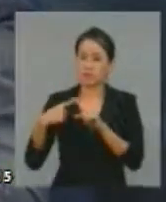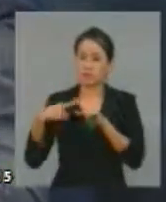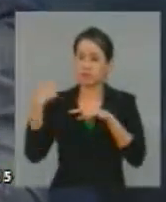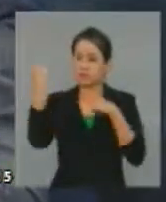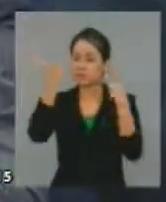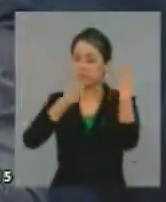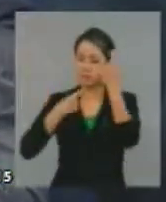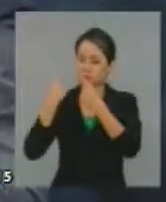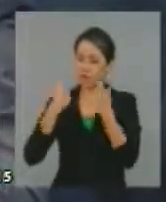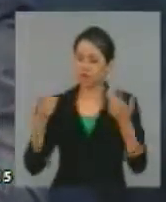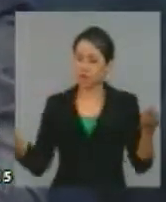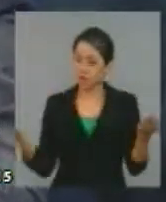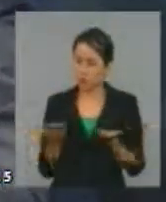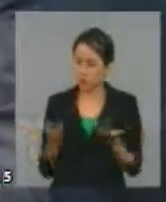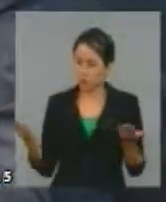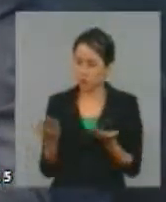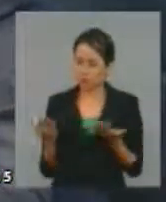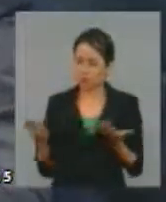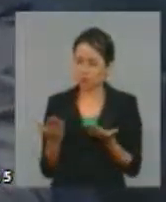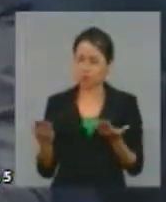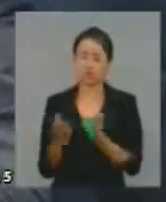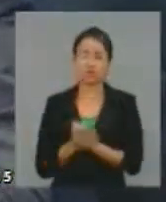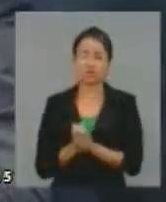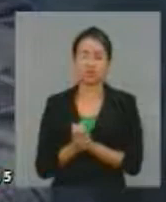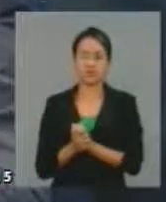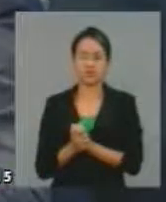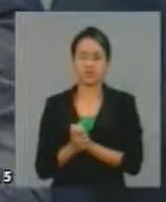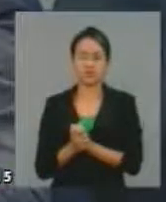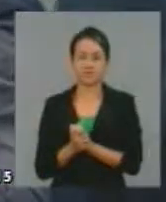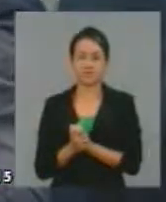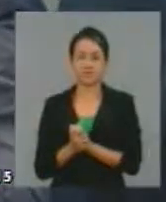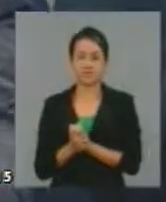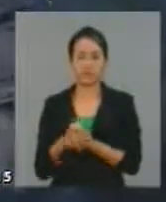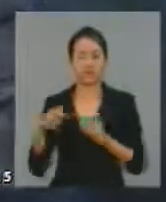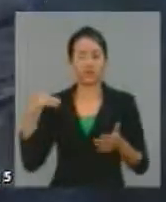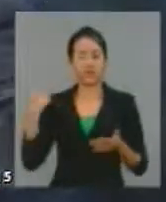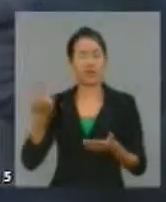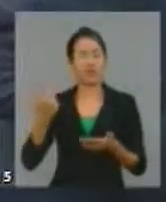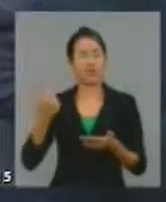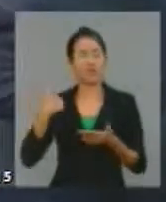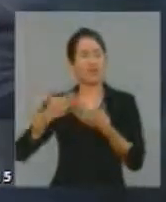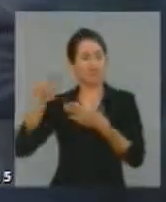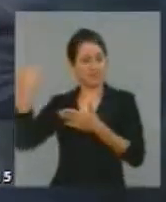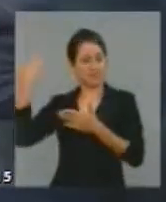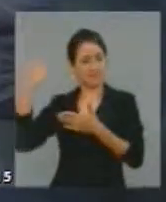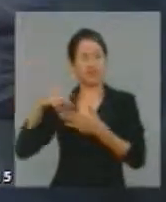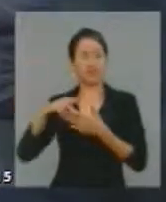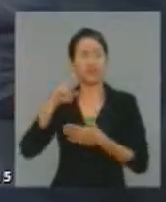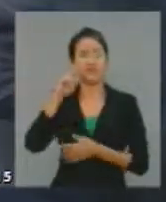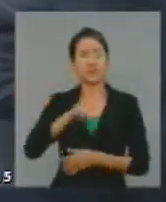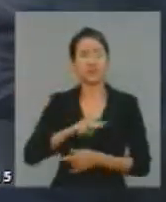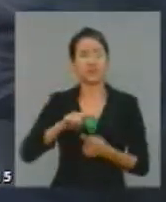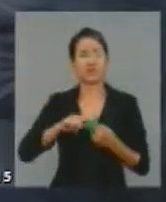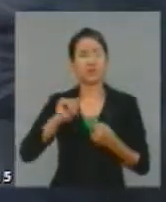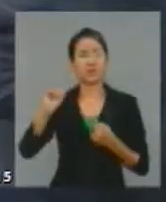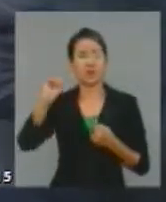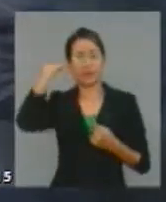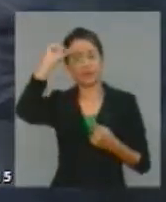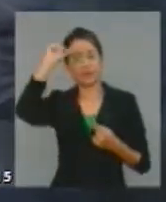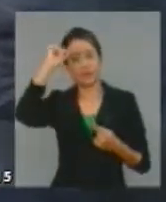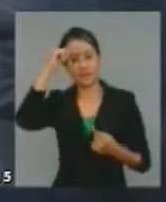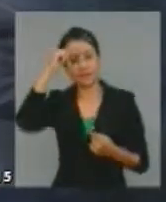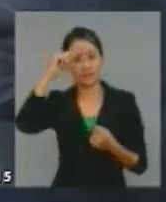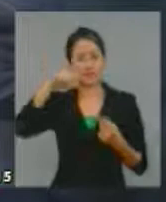preocupação hoje, meu nobre colega, até bem pouco tempo a gente via muito mais nos negros, certo? Ainda